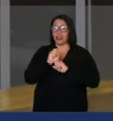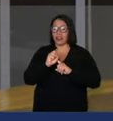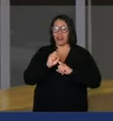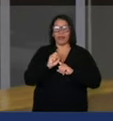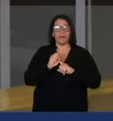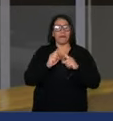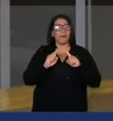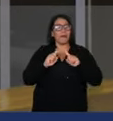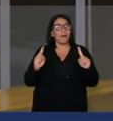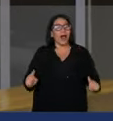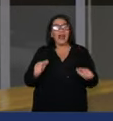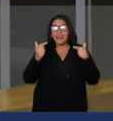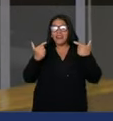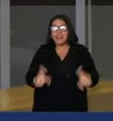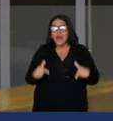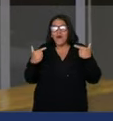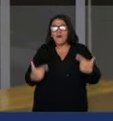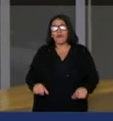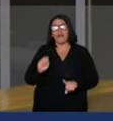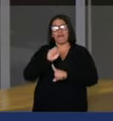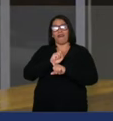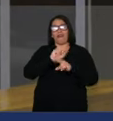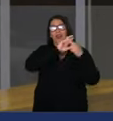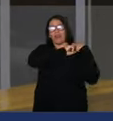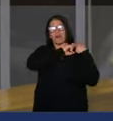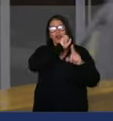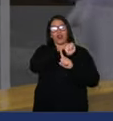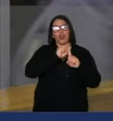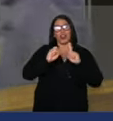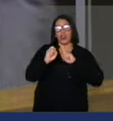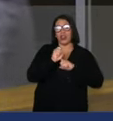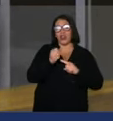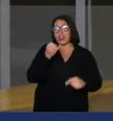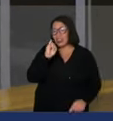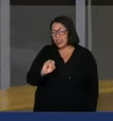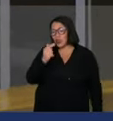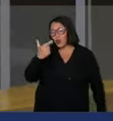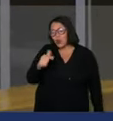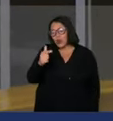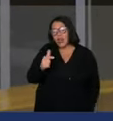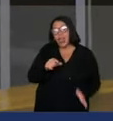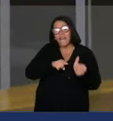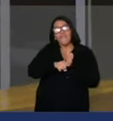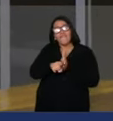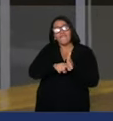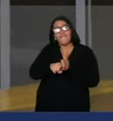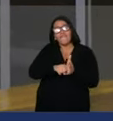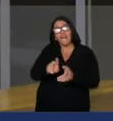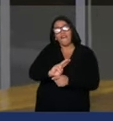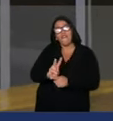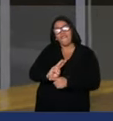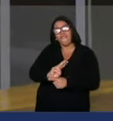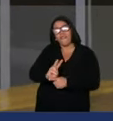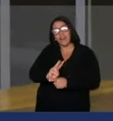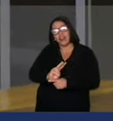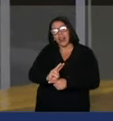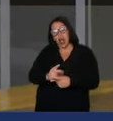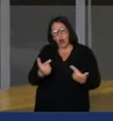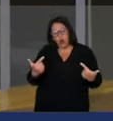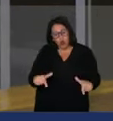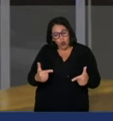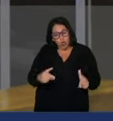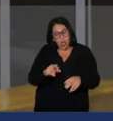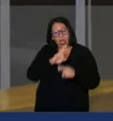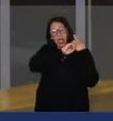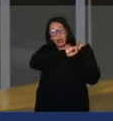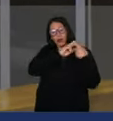existe responsabilidade social sem responsabilidade fiscal. Desde o momento que não temos responsabilidade fiscal no nosso país,